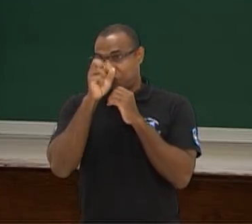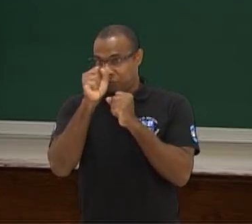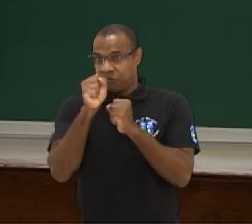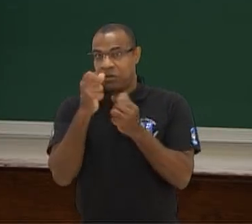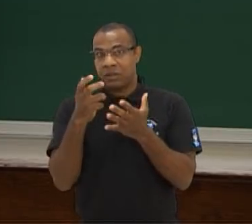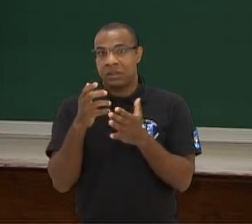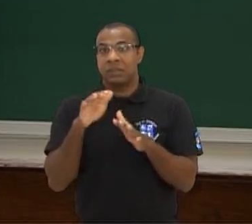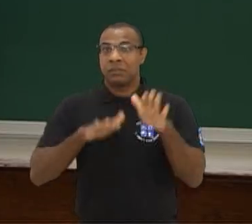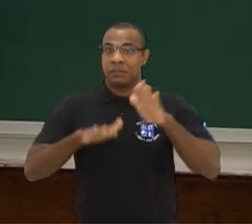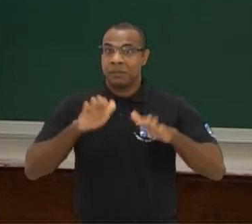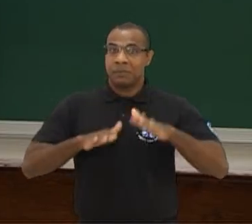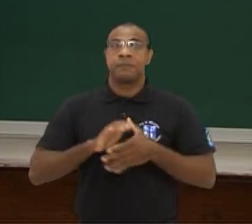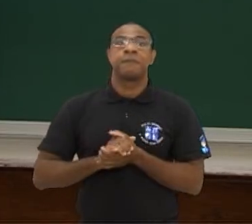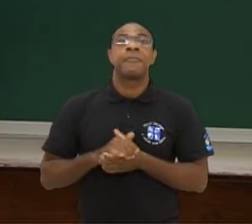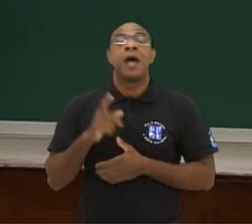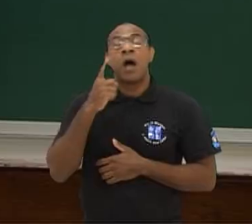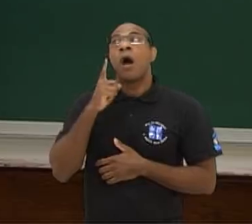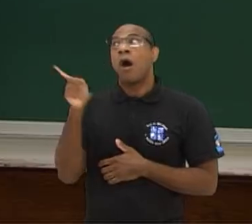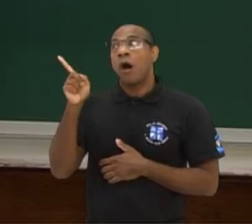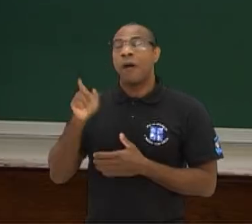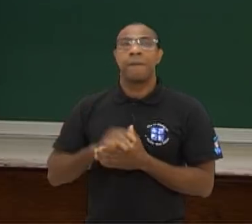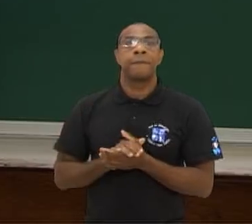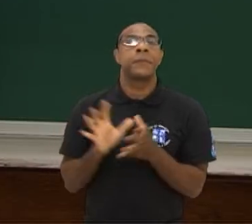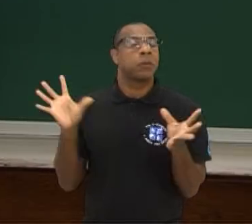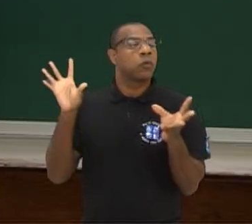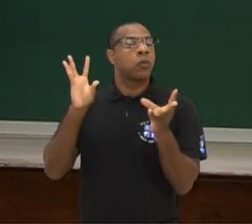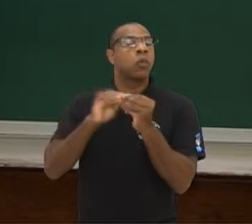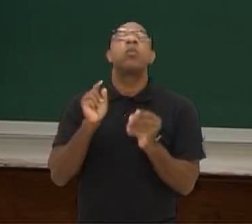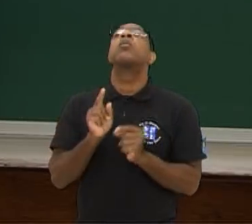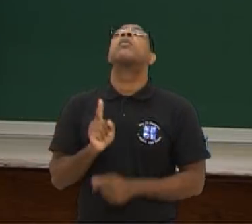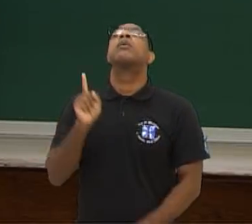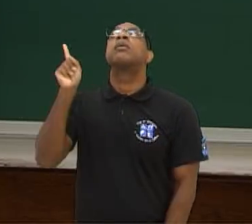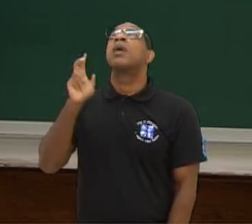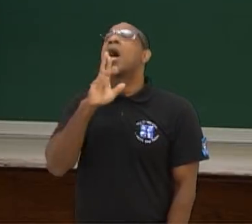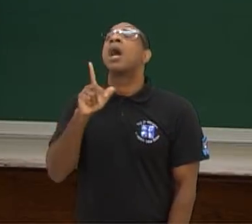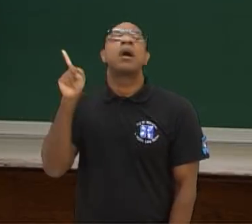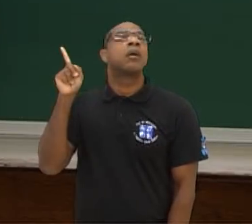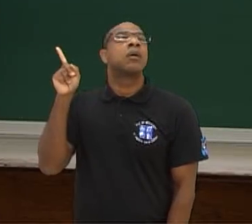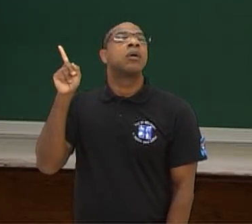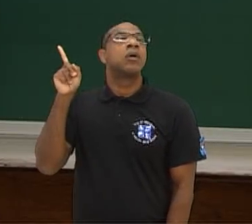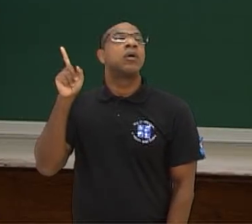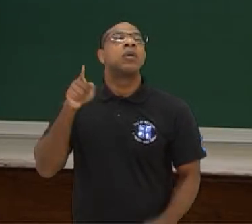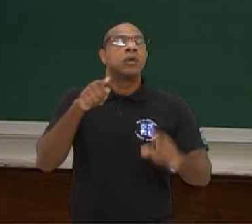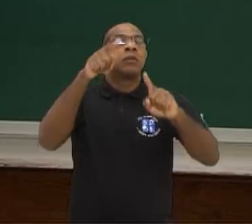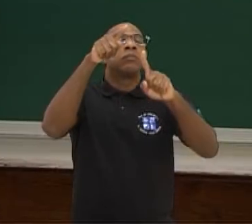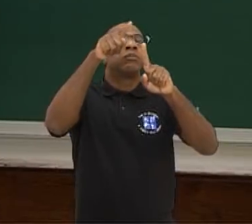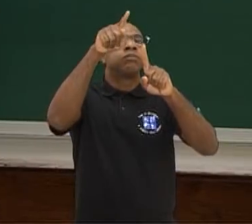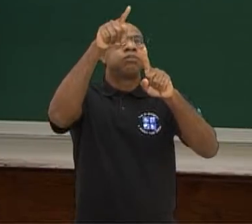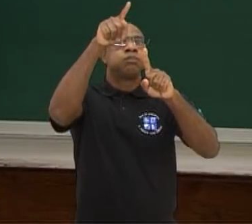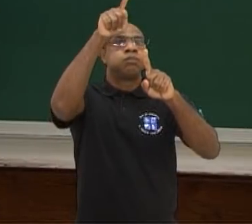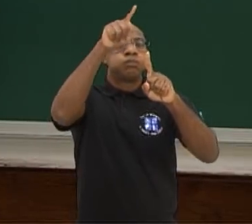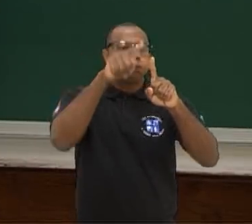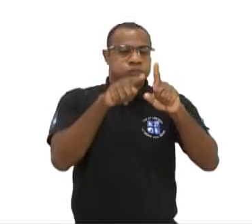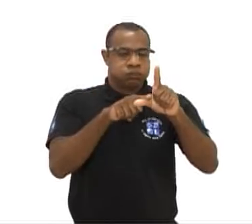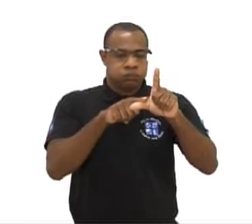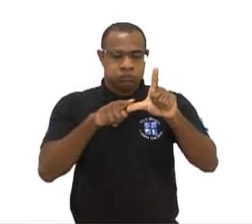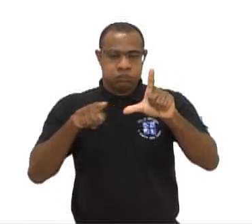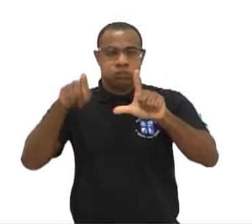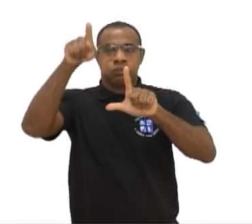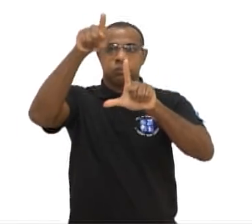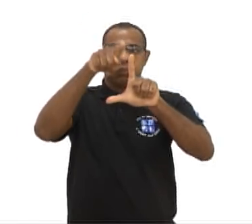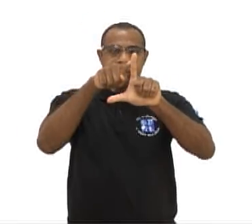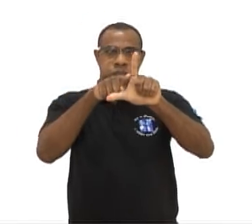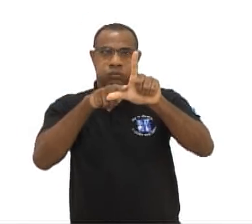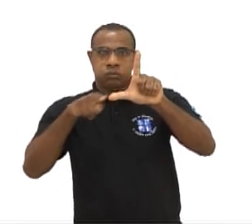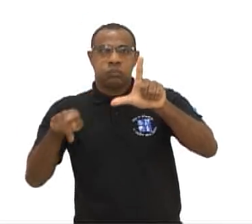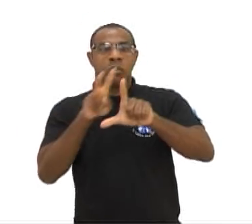com a corrente elétrica. Então, resulta para a gente num gráfico bem bonitinho assim, né,